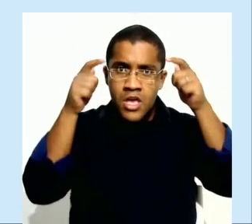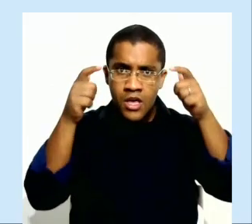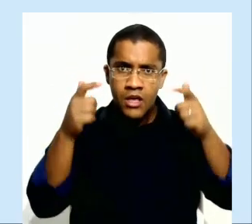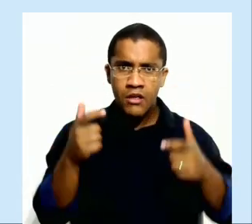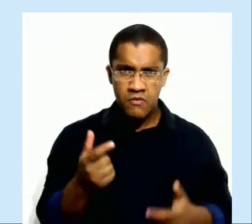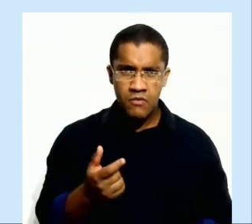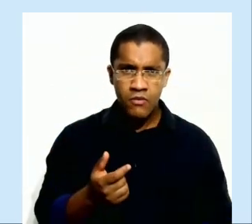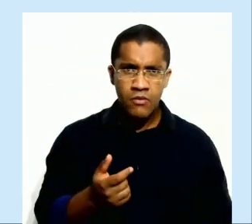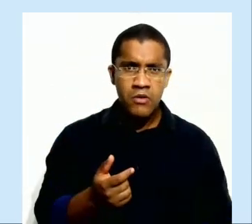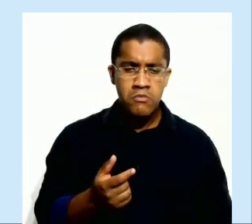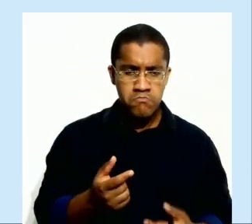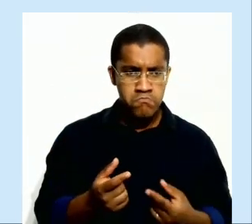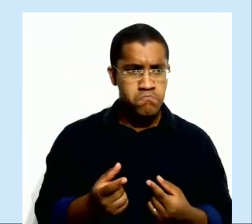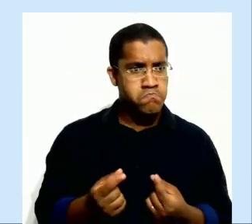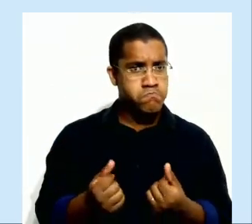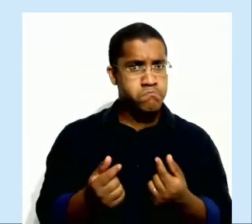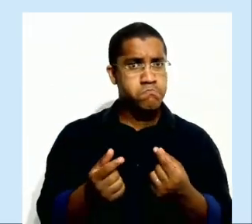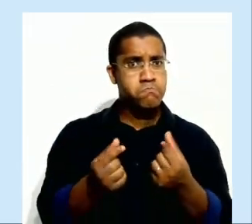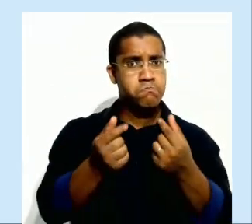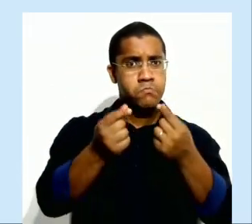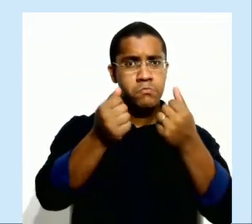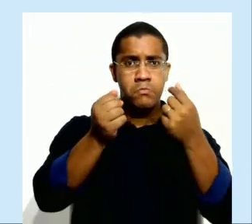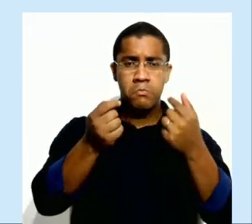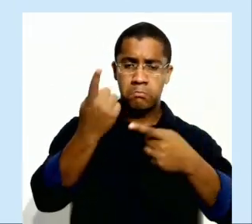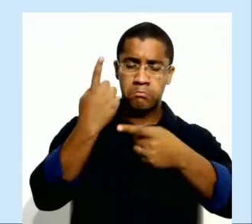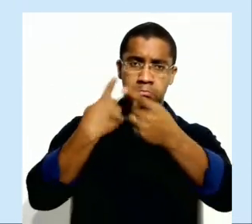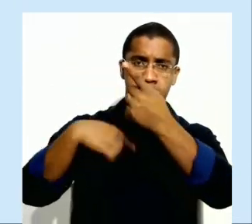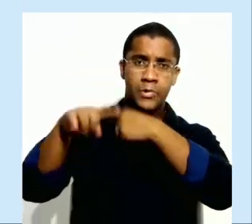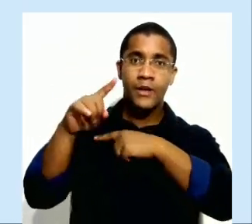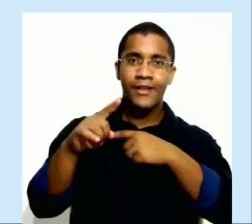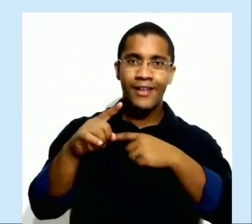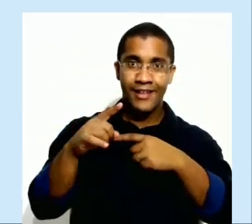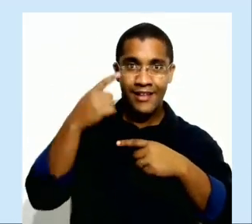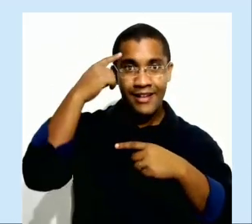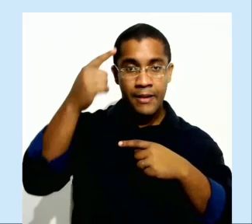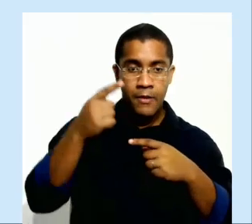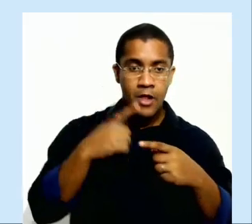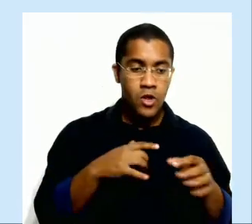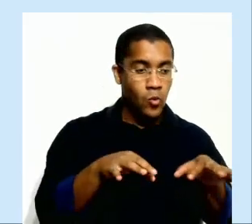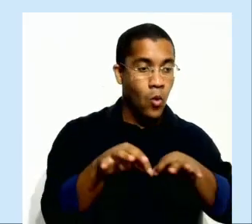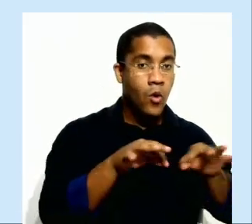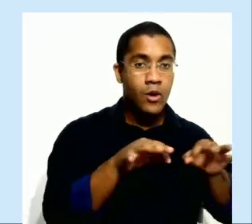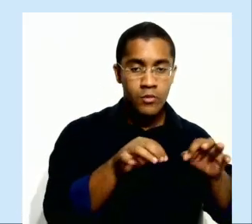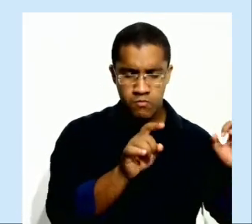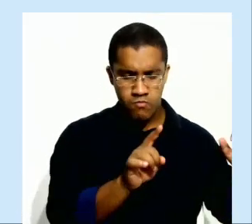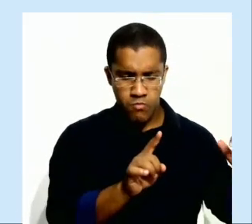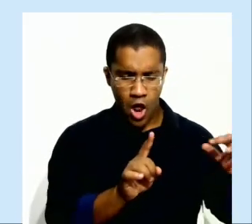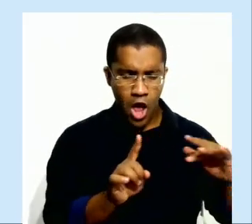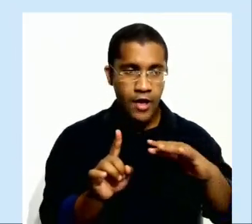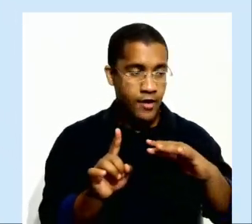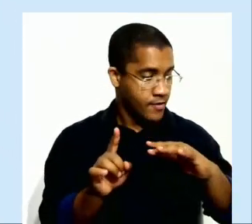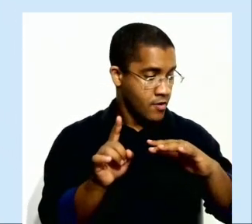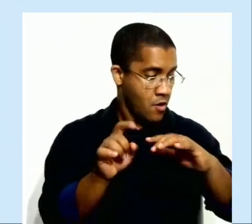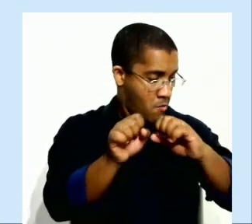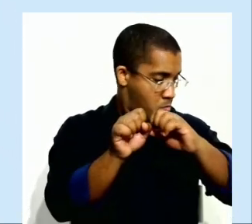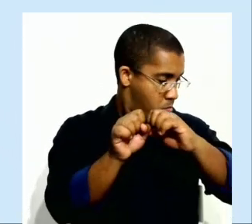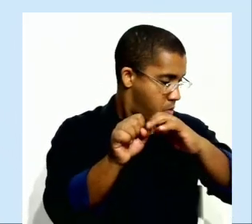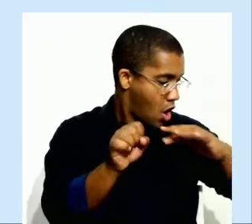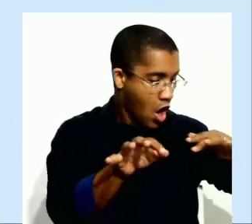reino era rico? O cara, primeiro, ele organiza uma comitiva,